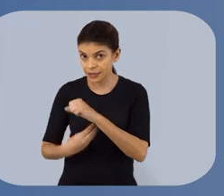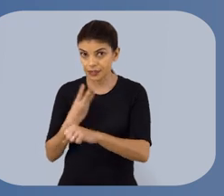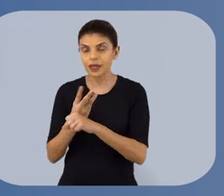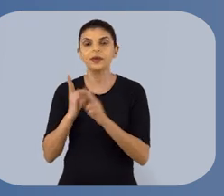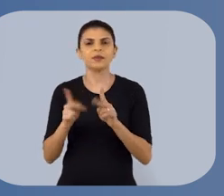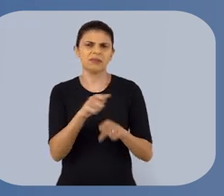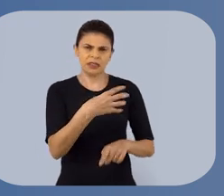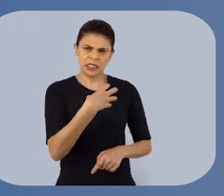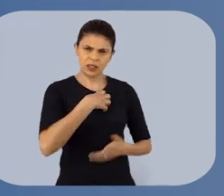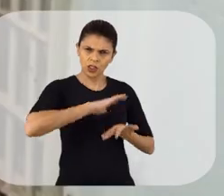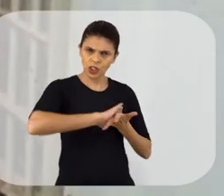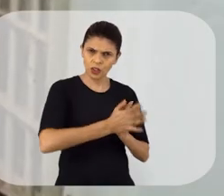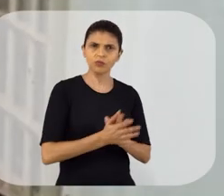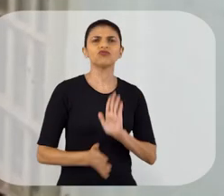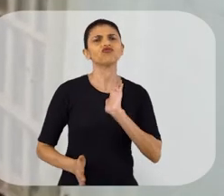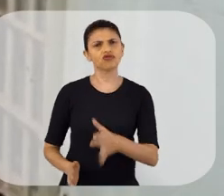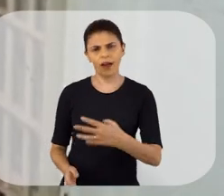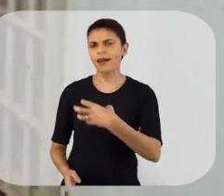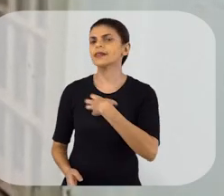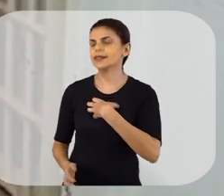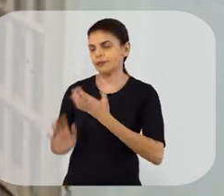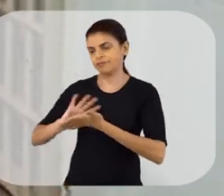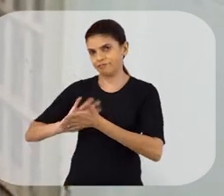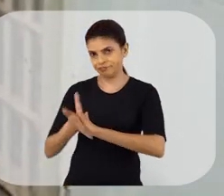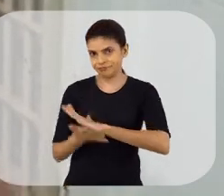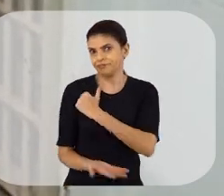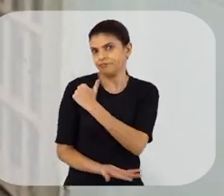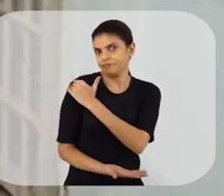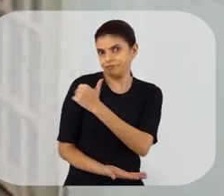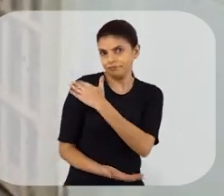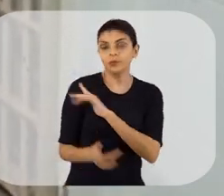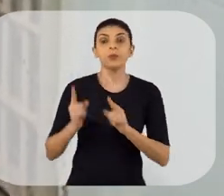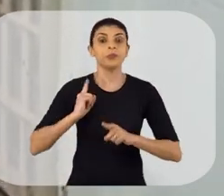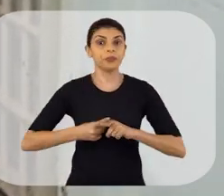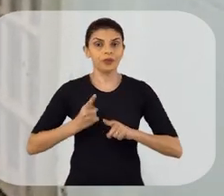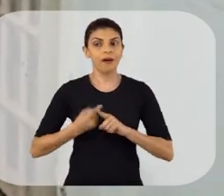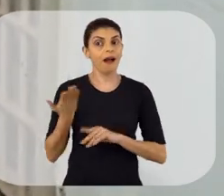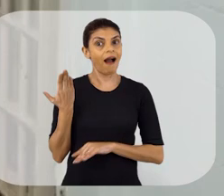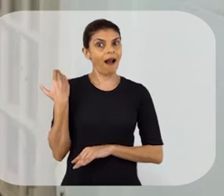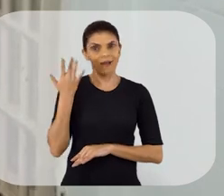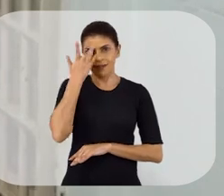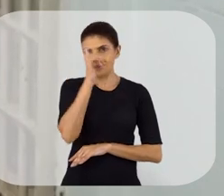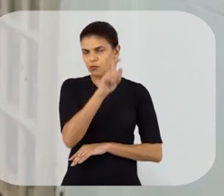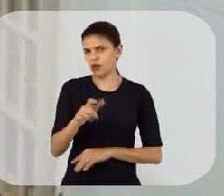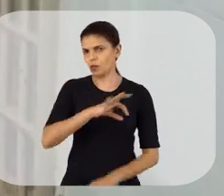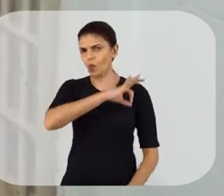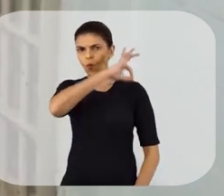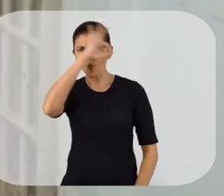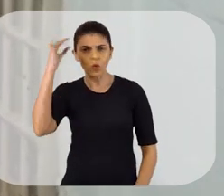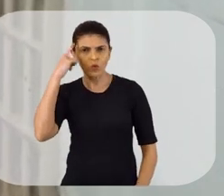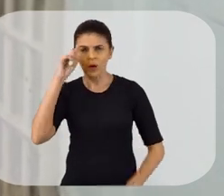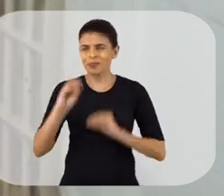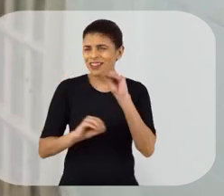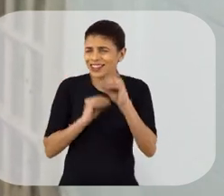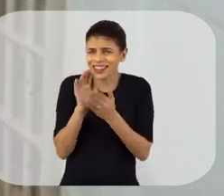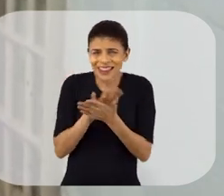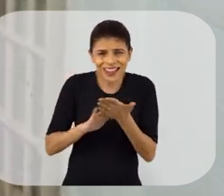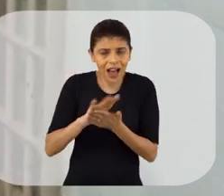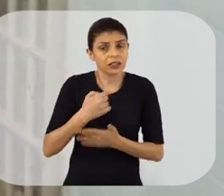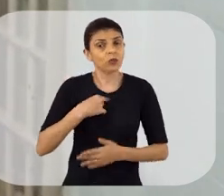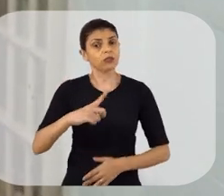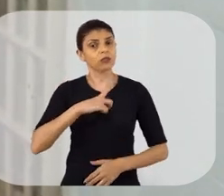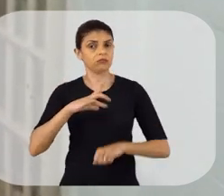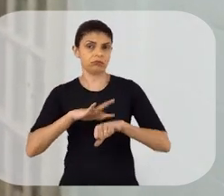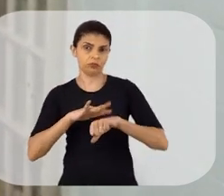se sentiu discriminada? Já me senti por causa que, enquanto não sabiam tipo, que eu era portador do vírus, do